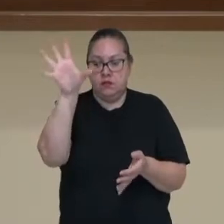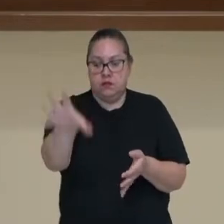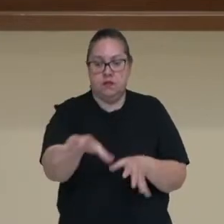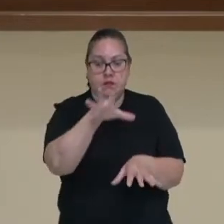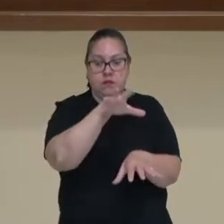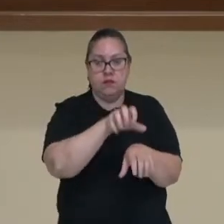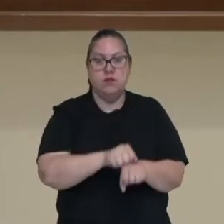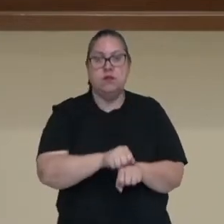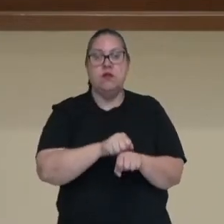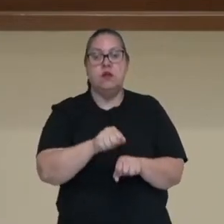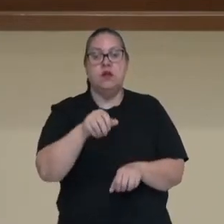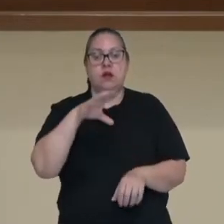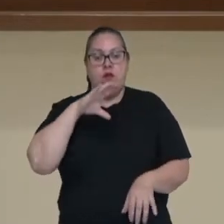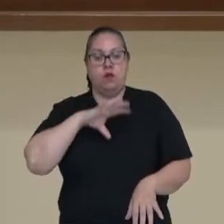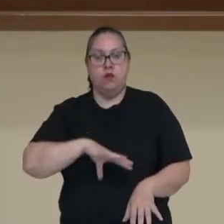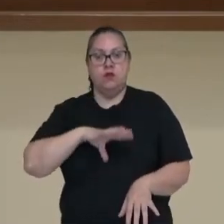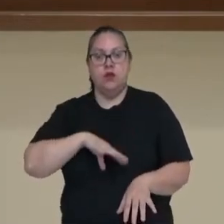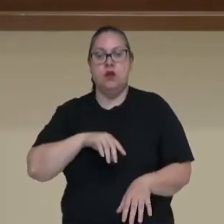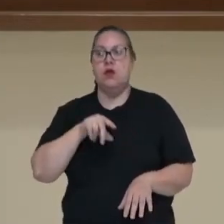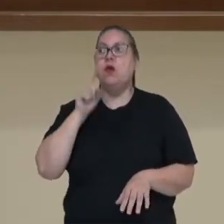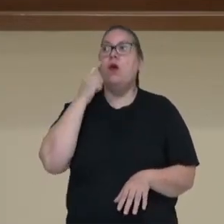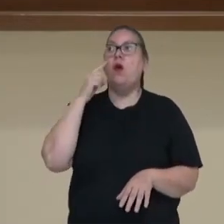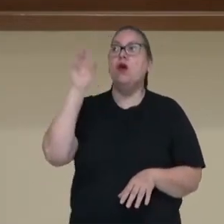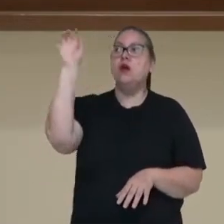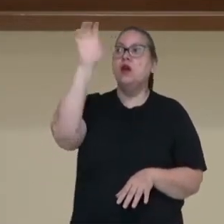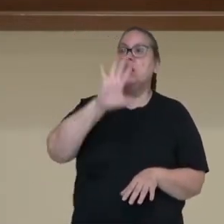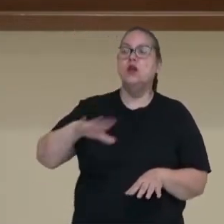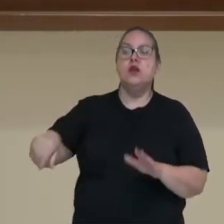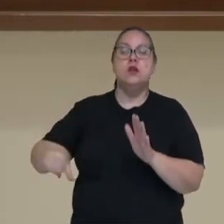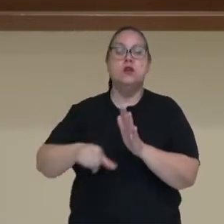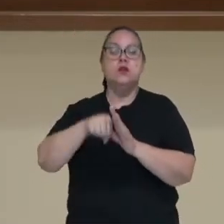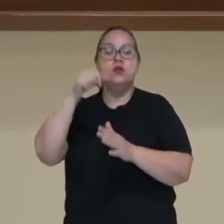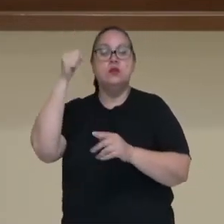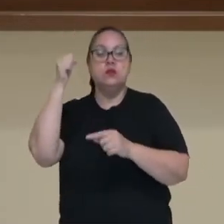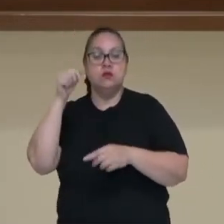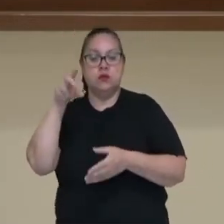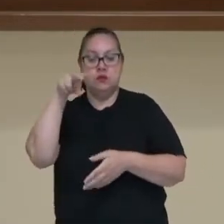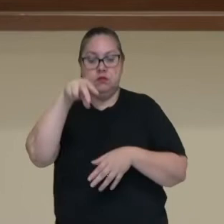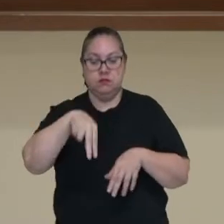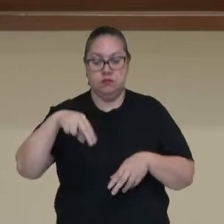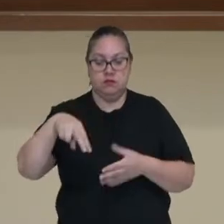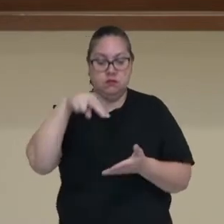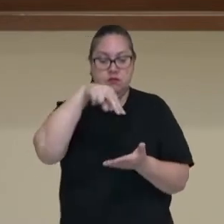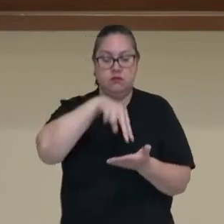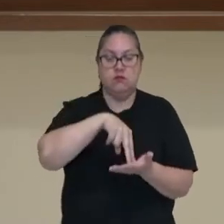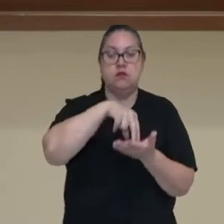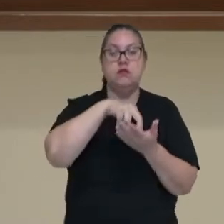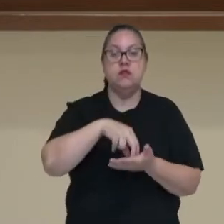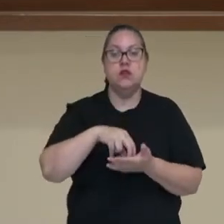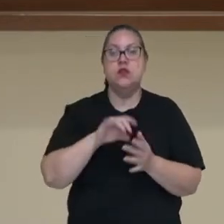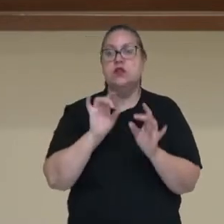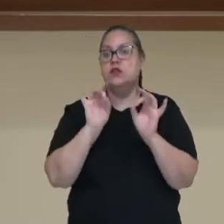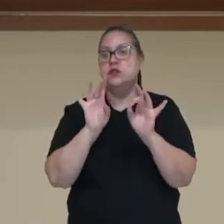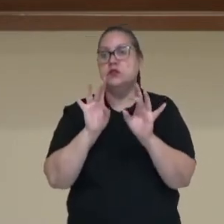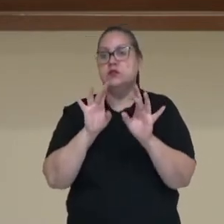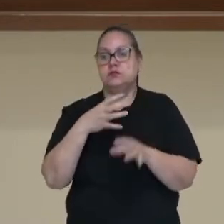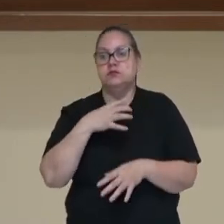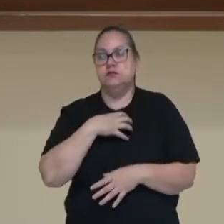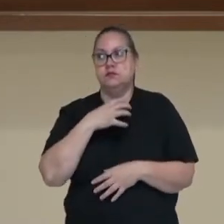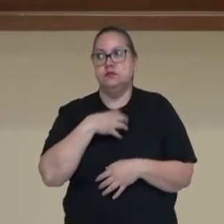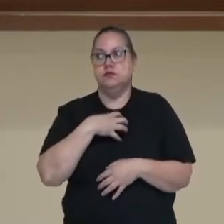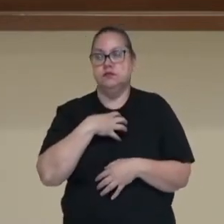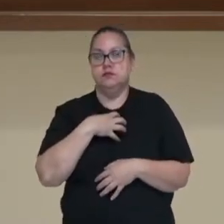terras. Olha aqui, povo europeu, fomos os primeiros a pisar naquela terra. Só esse